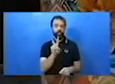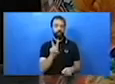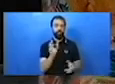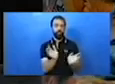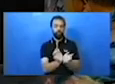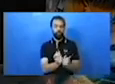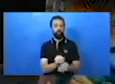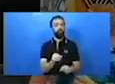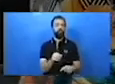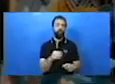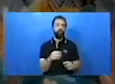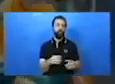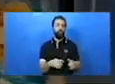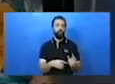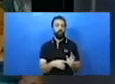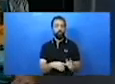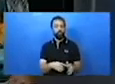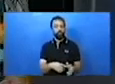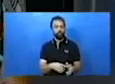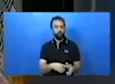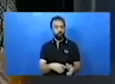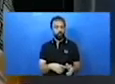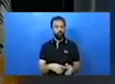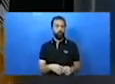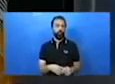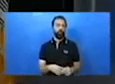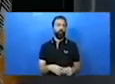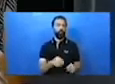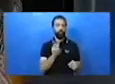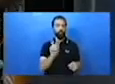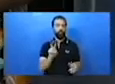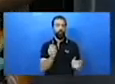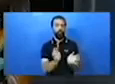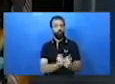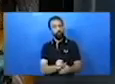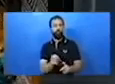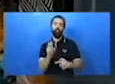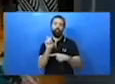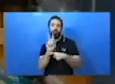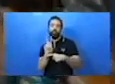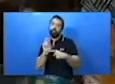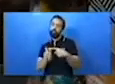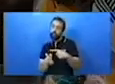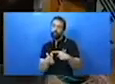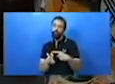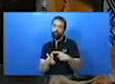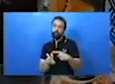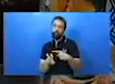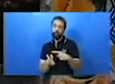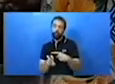que eu represento? Se um grupo eu representei 1/5, 2 grupos, eu vou